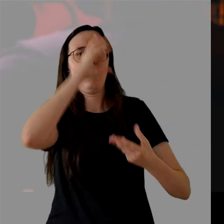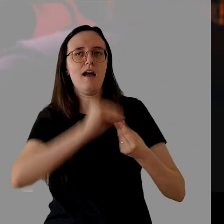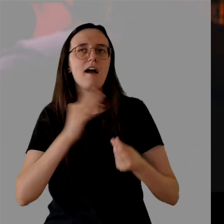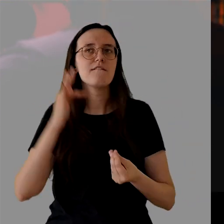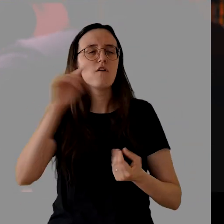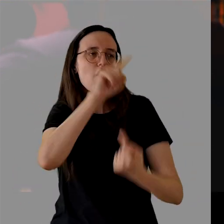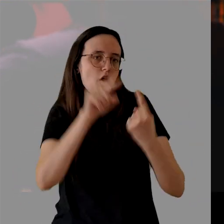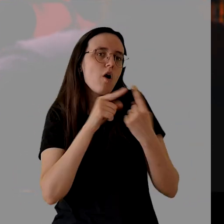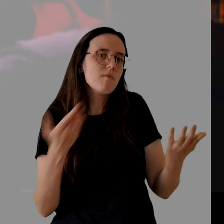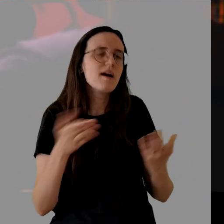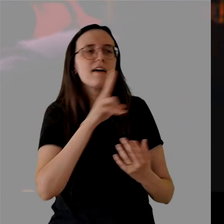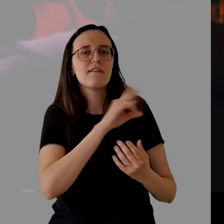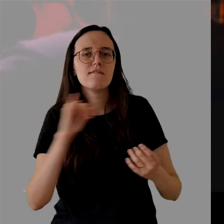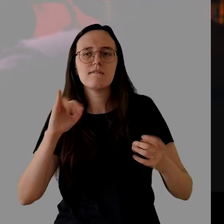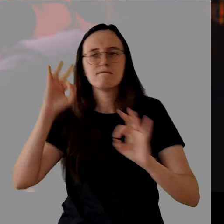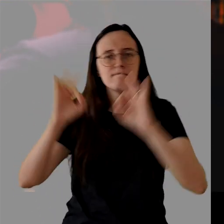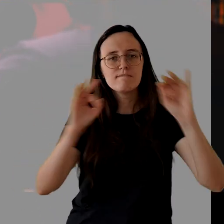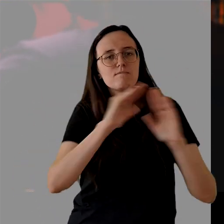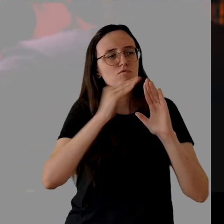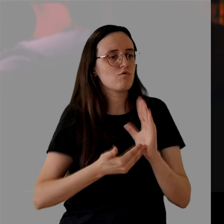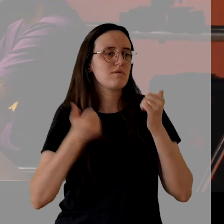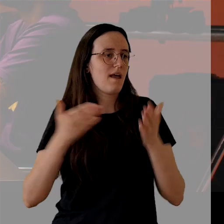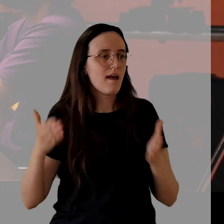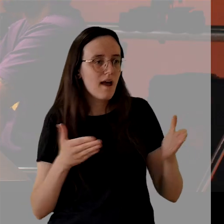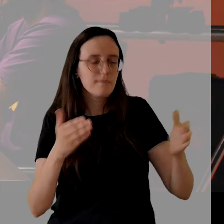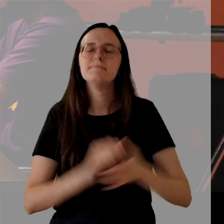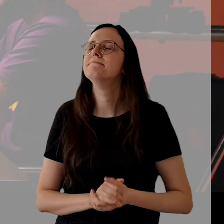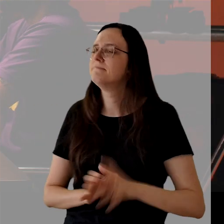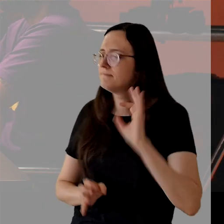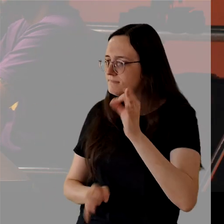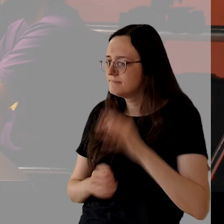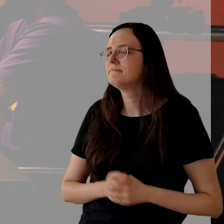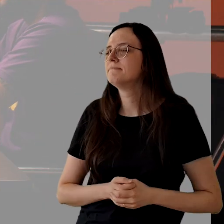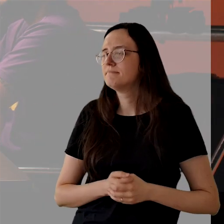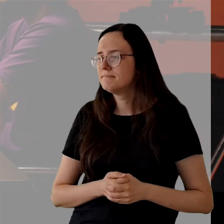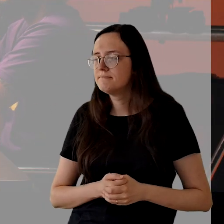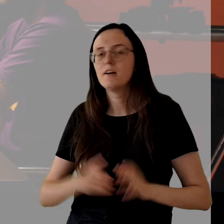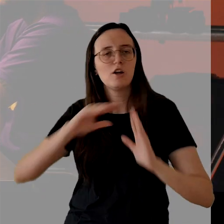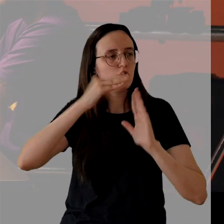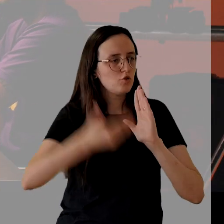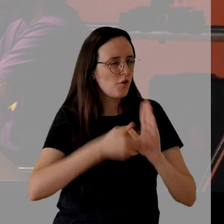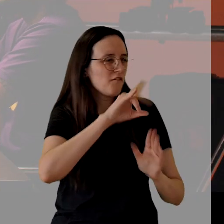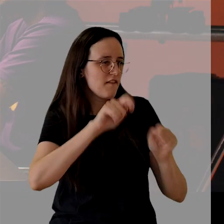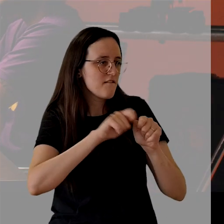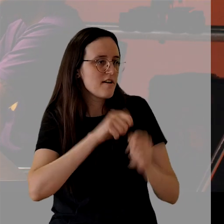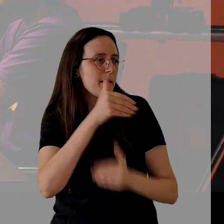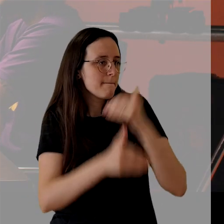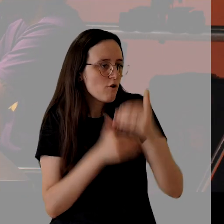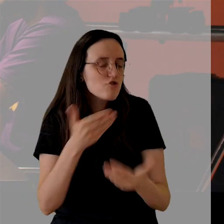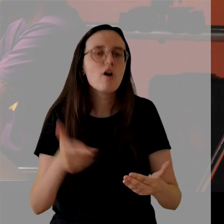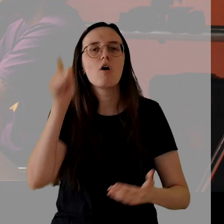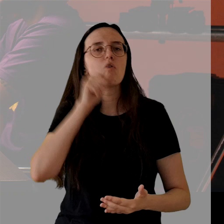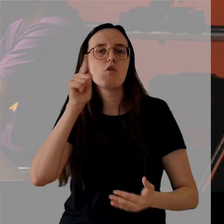final. Então, ele vai meio que orquestrar, dar um caminho para toda a equipe do que vai fazer nesse projeto para, né, conseguir